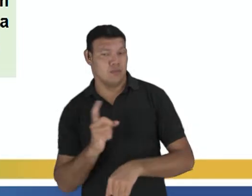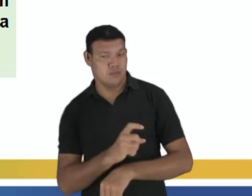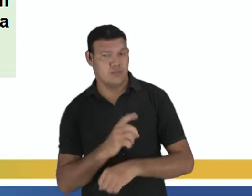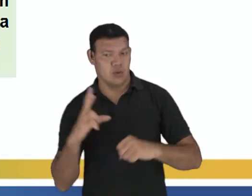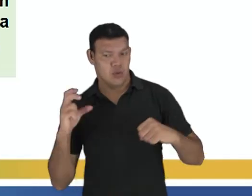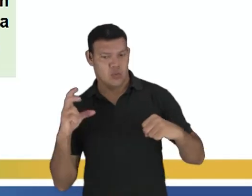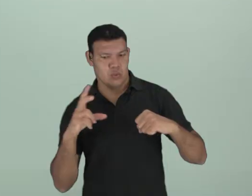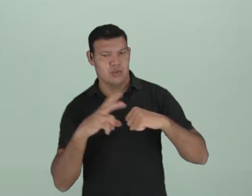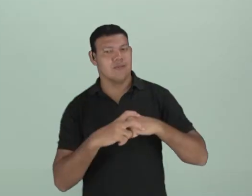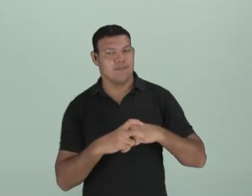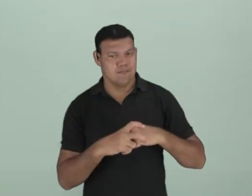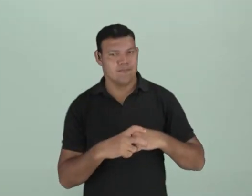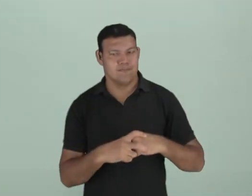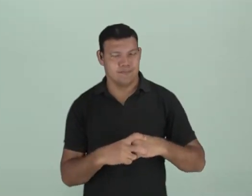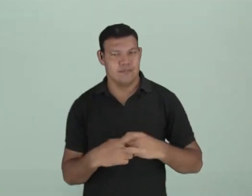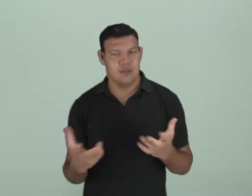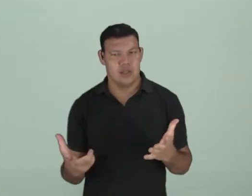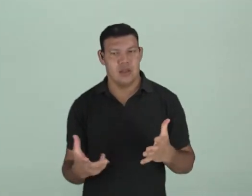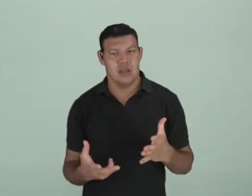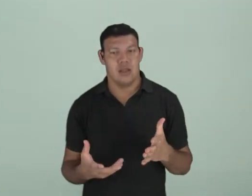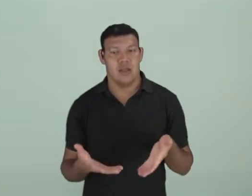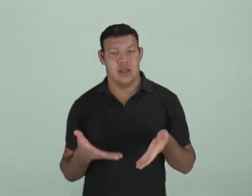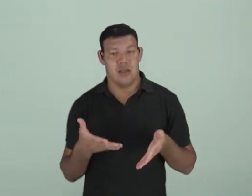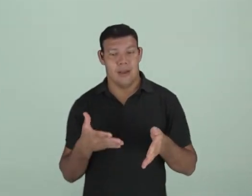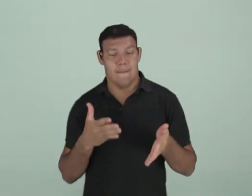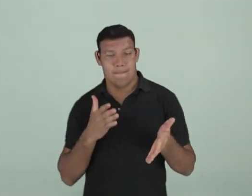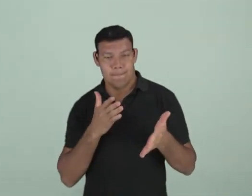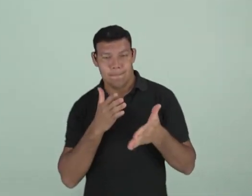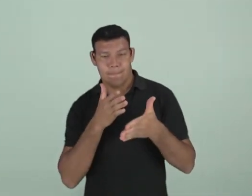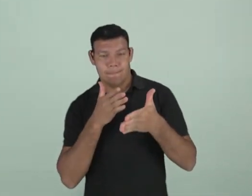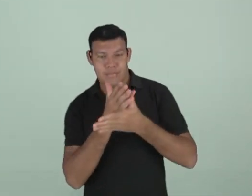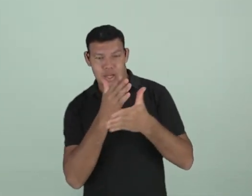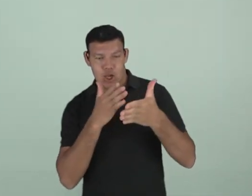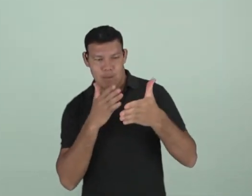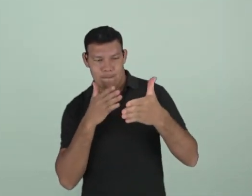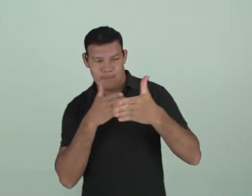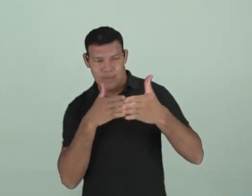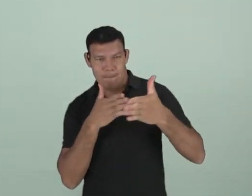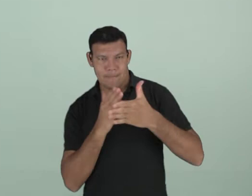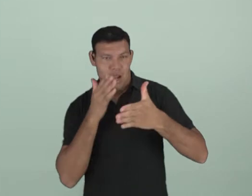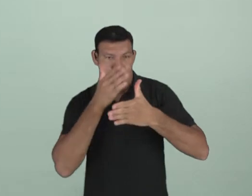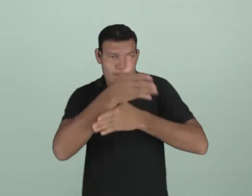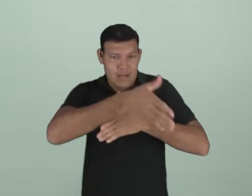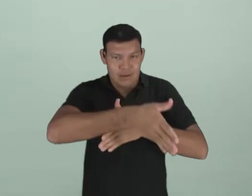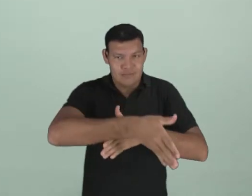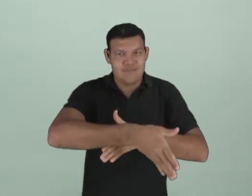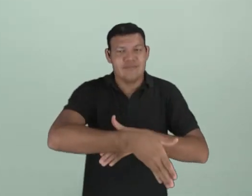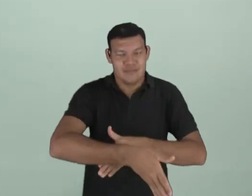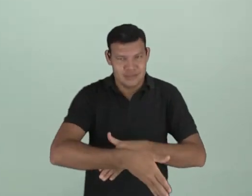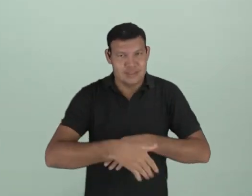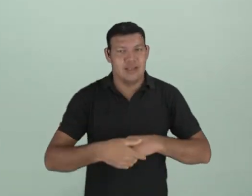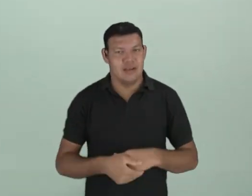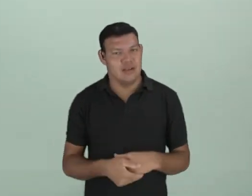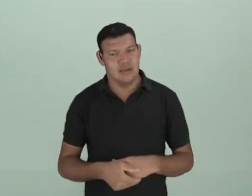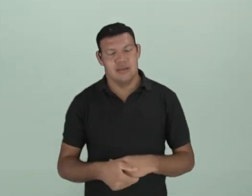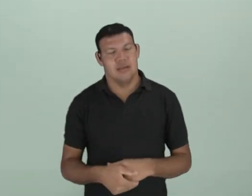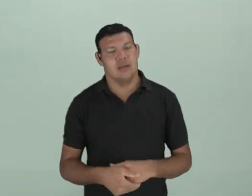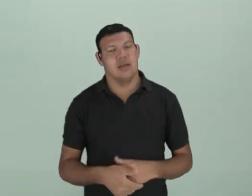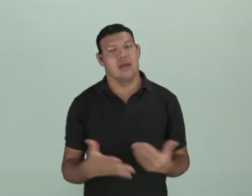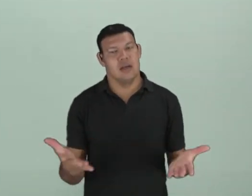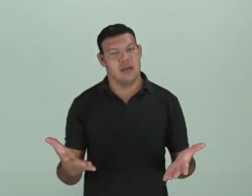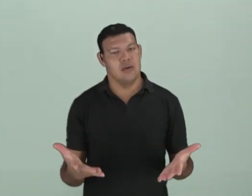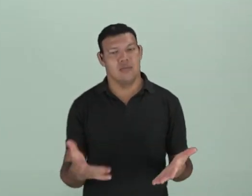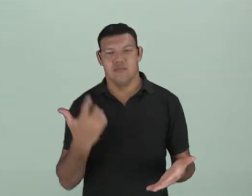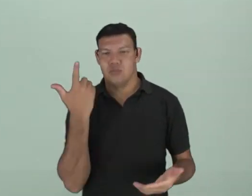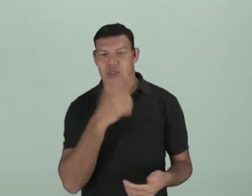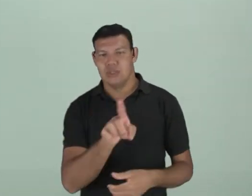ele passou ali a resposta imune inata, então ele passou pelas primeiras barreiras do organismo, tá? Elas não foram suficientes para